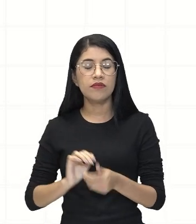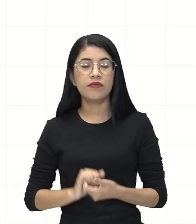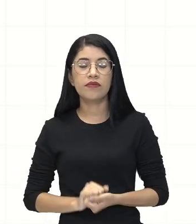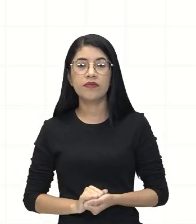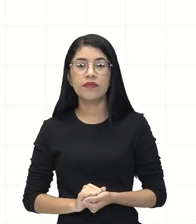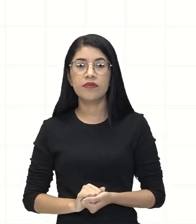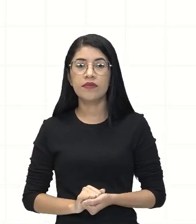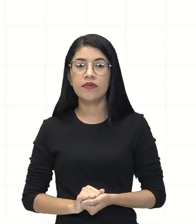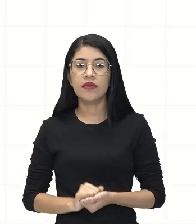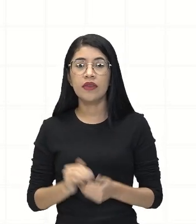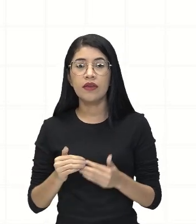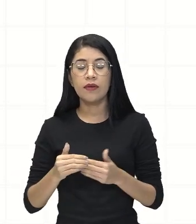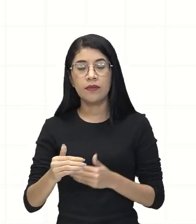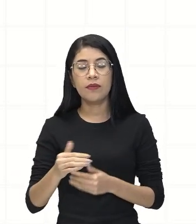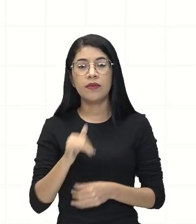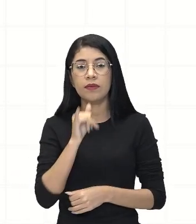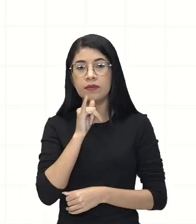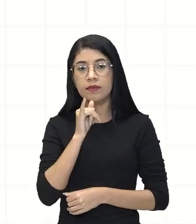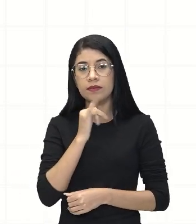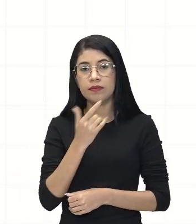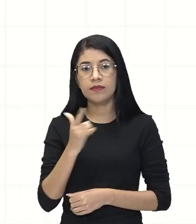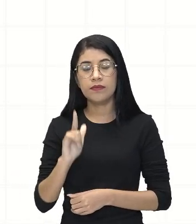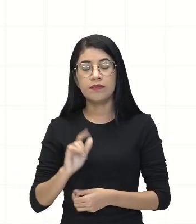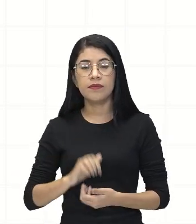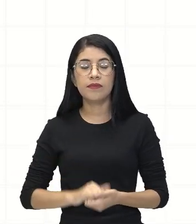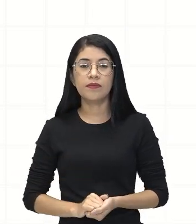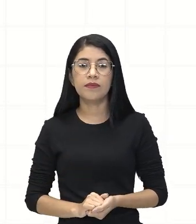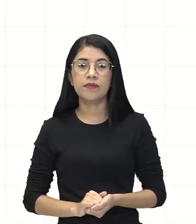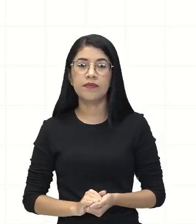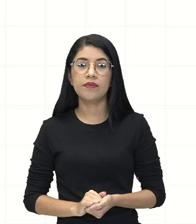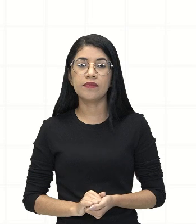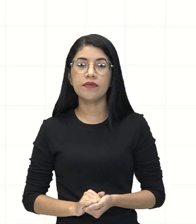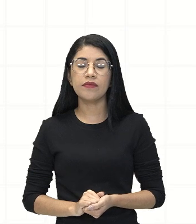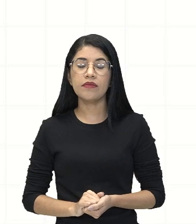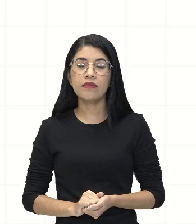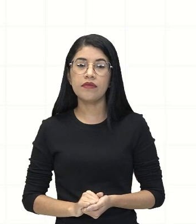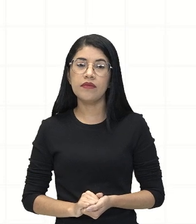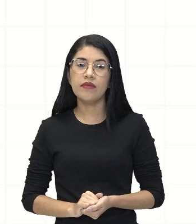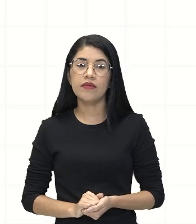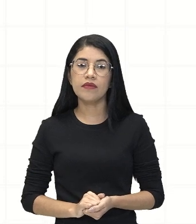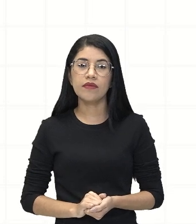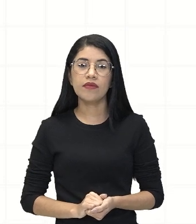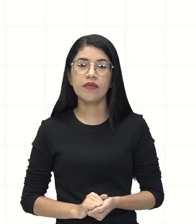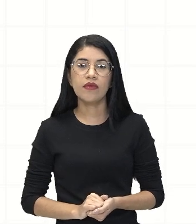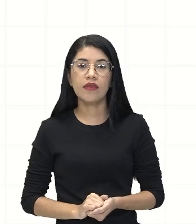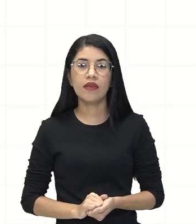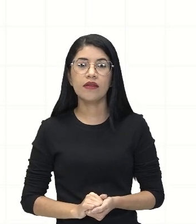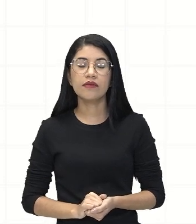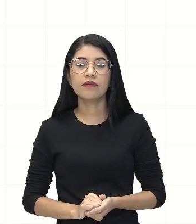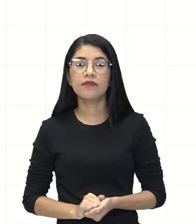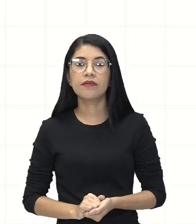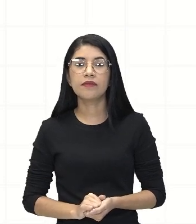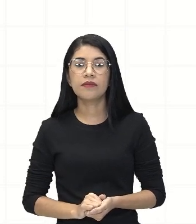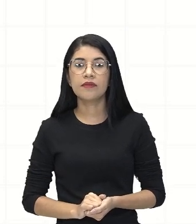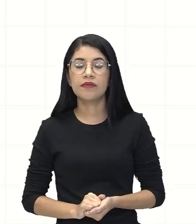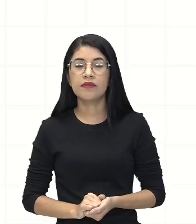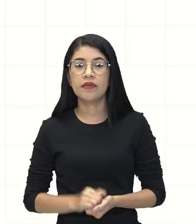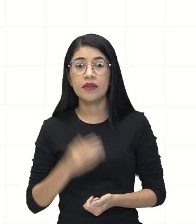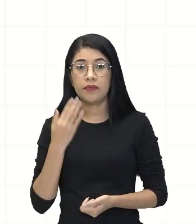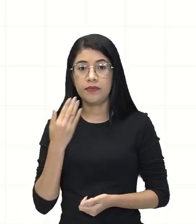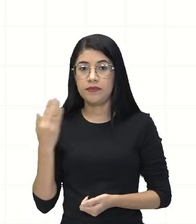Então, vamos para o próximo exemplo para fixar legal. Novamente, ó, eu tenho aqui um